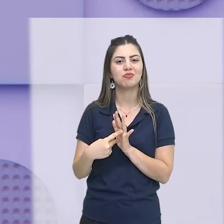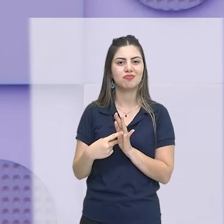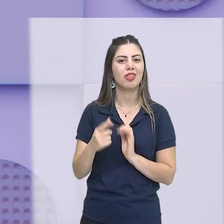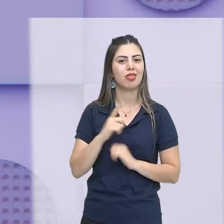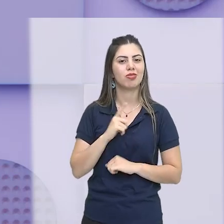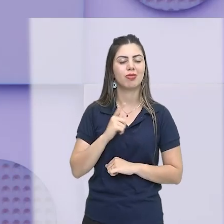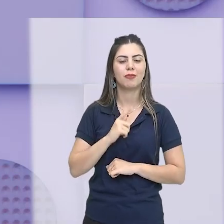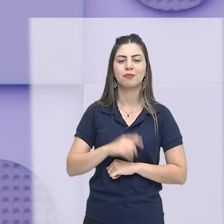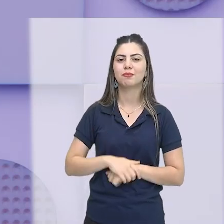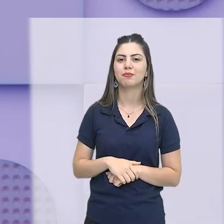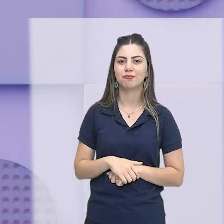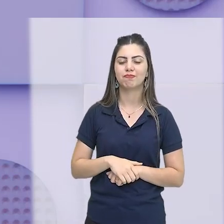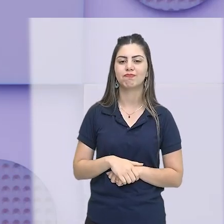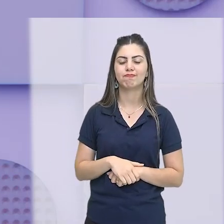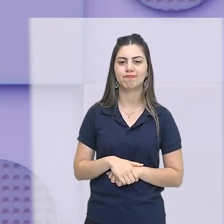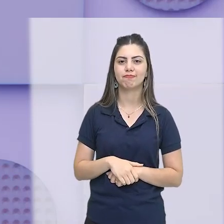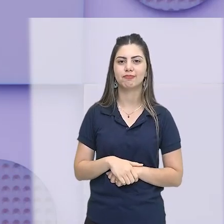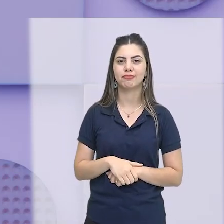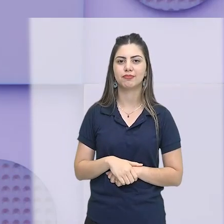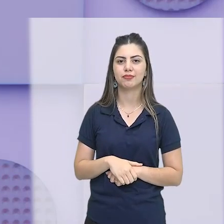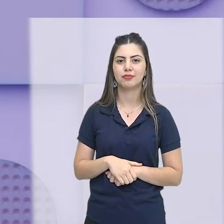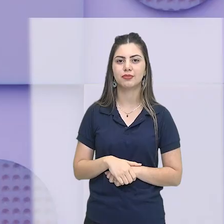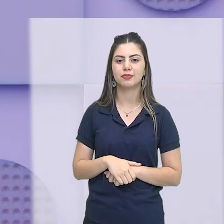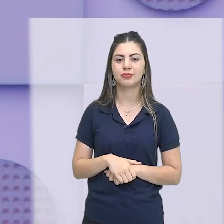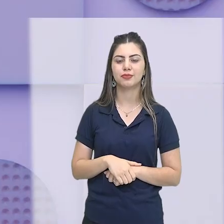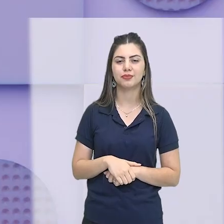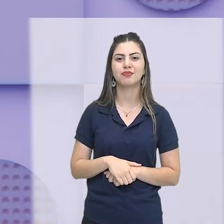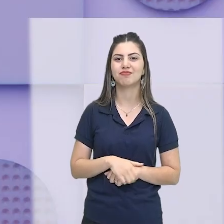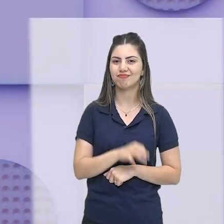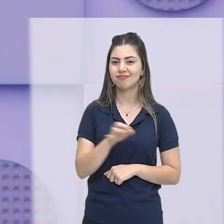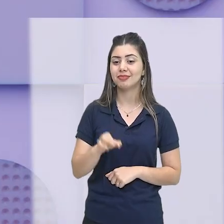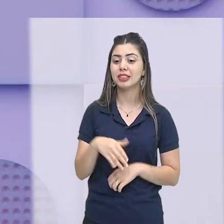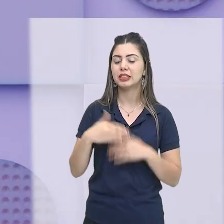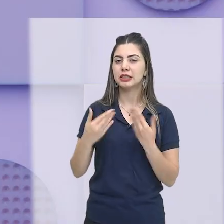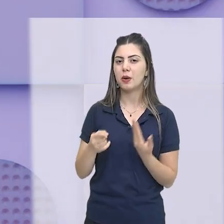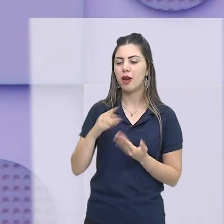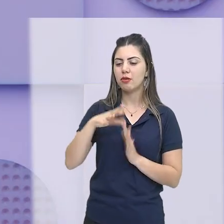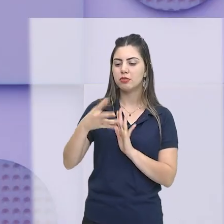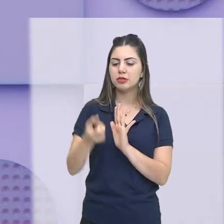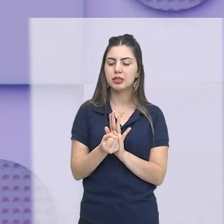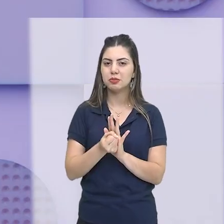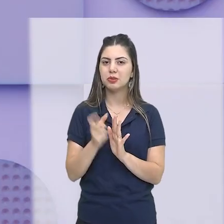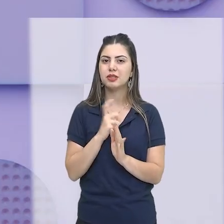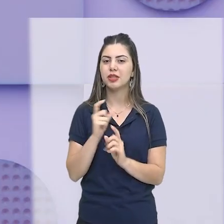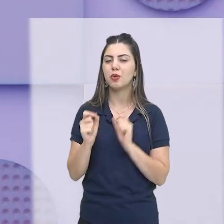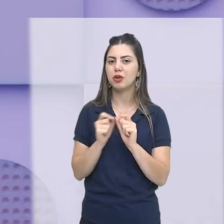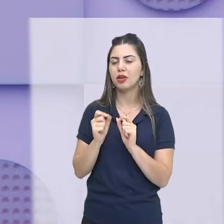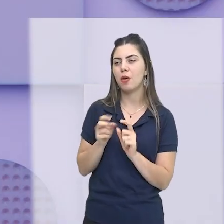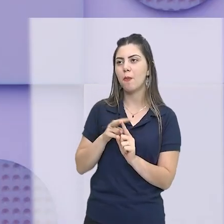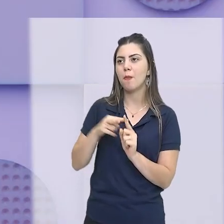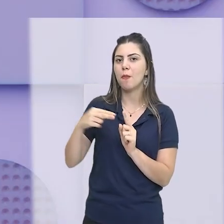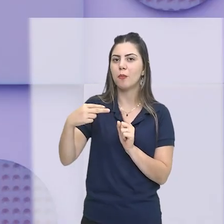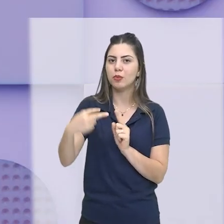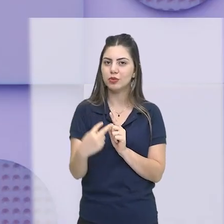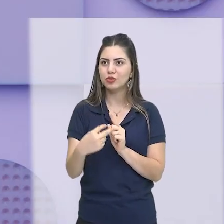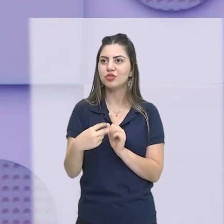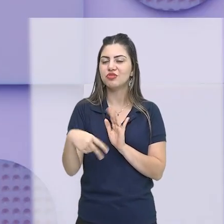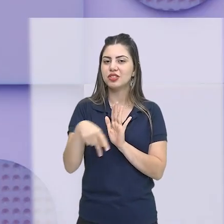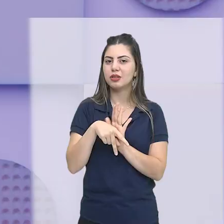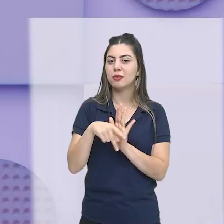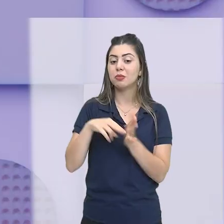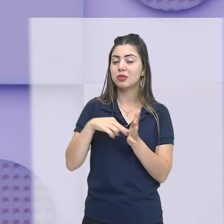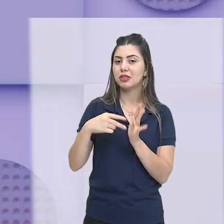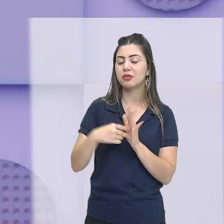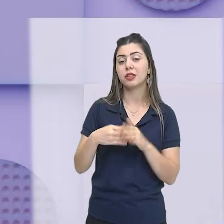significados. Ela está, na verdade, fecunda com uma outra visão de um outro mundo possível. E